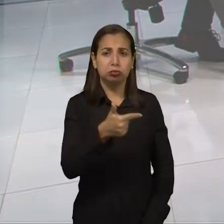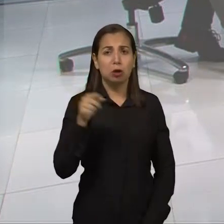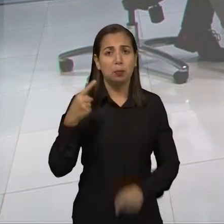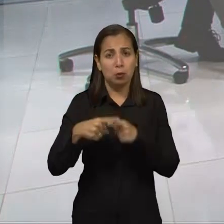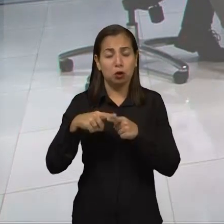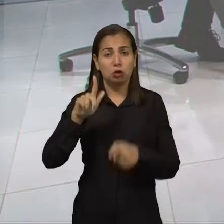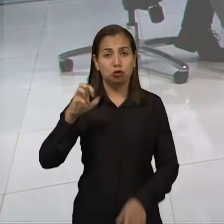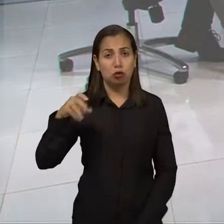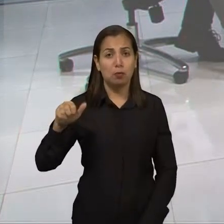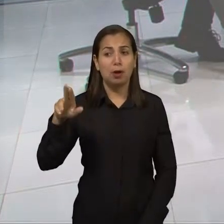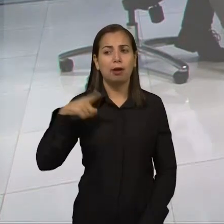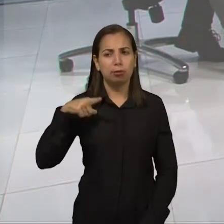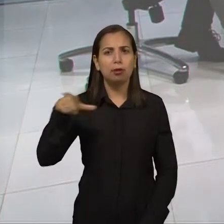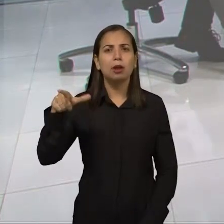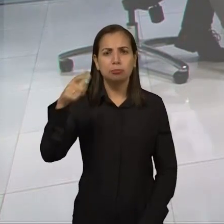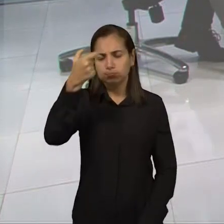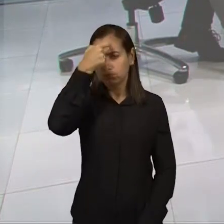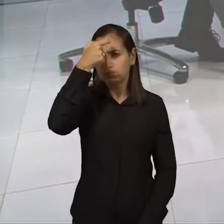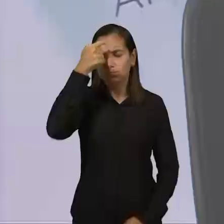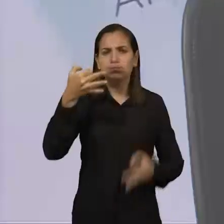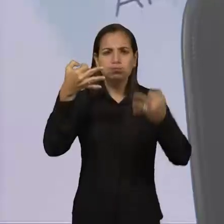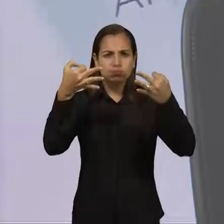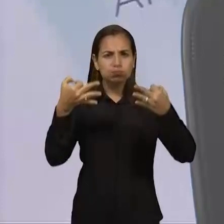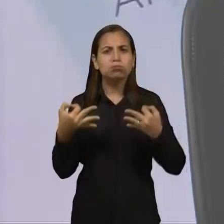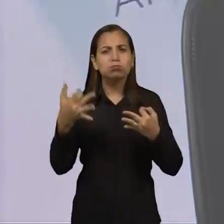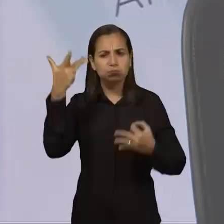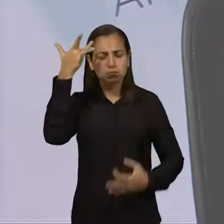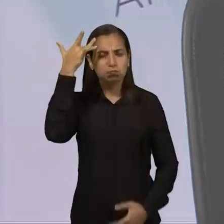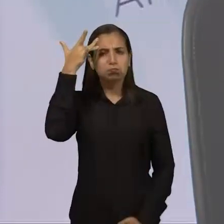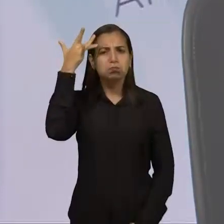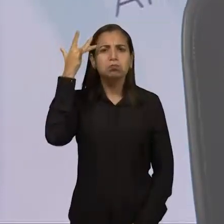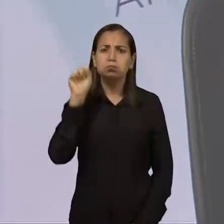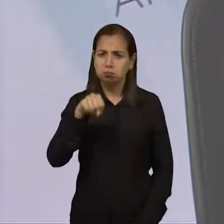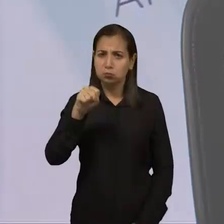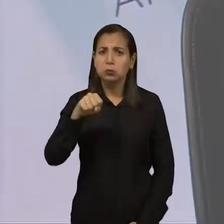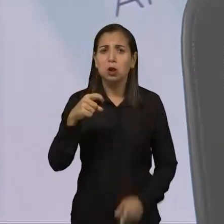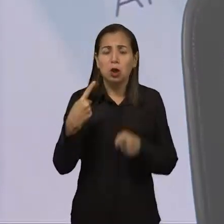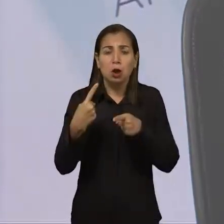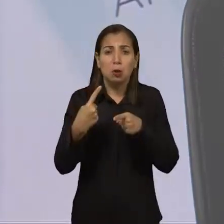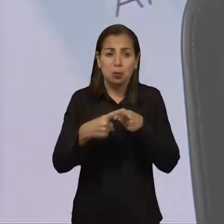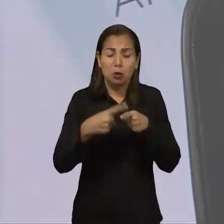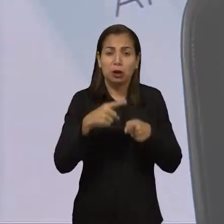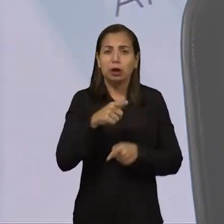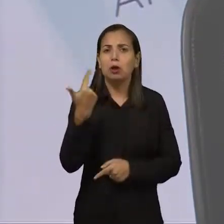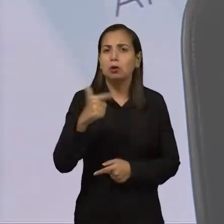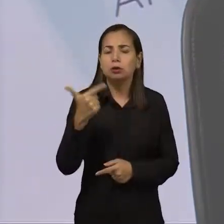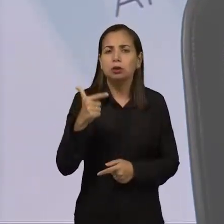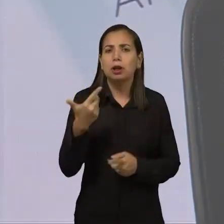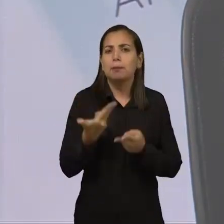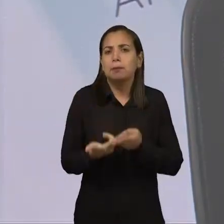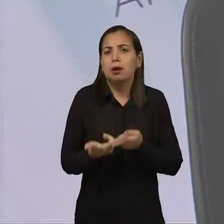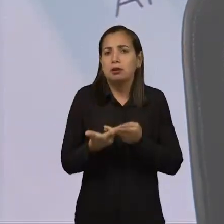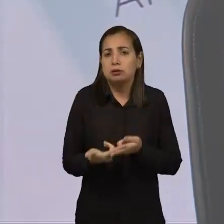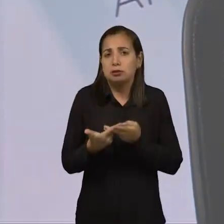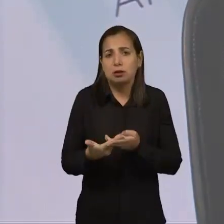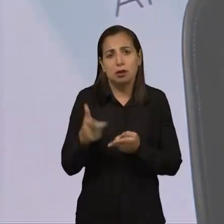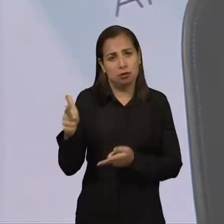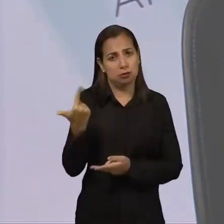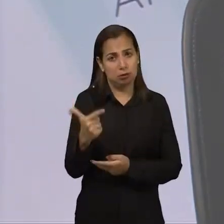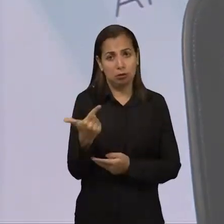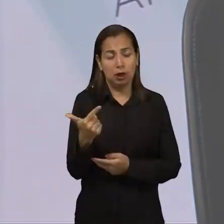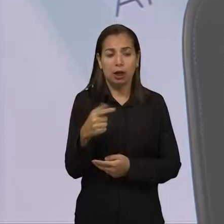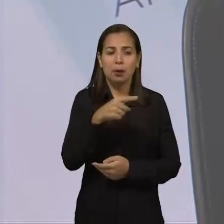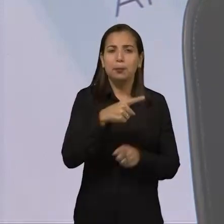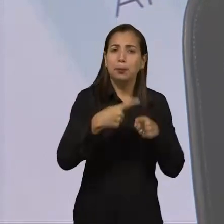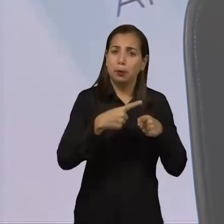maturidade na corte do que o ministro Barroso. O que ele não tem é a tranquilidade, a paciência que o ministro Barroso tem. O ministro Barroso faz com aquela